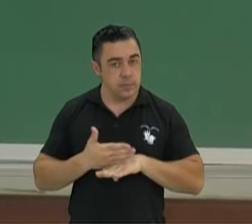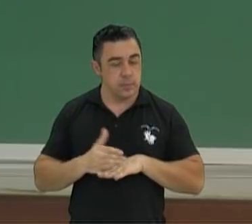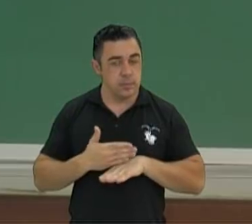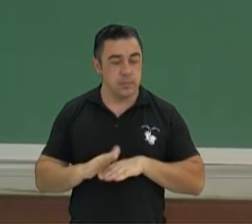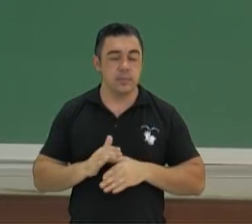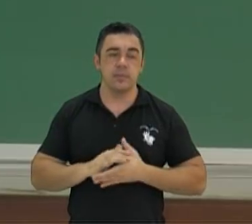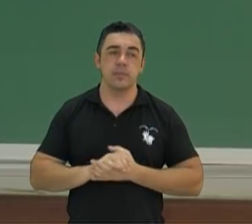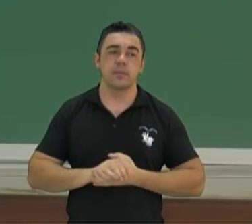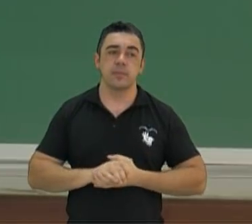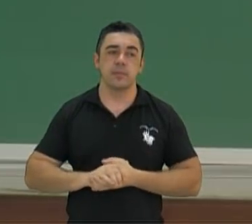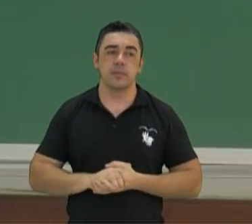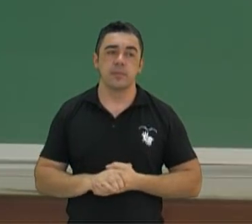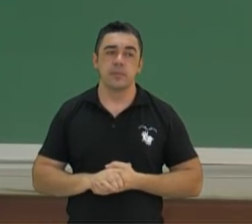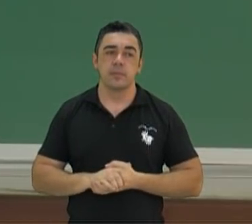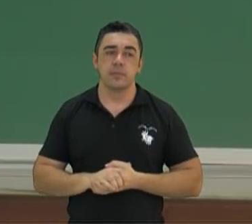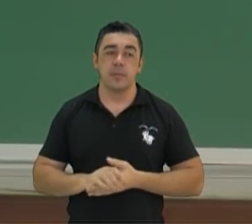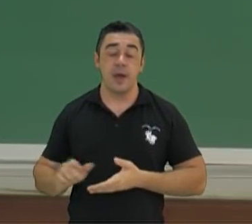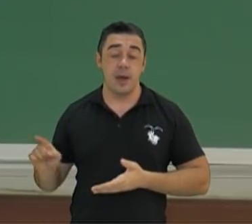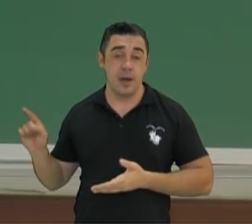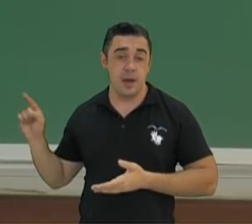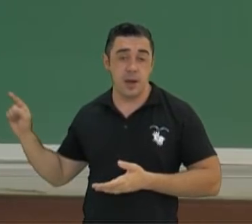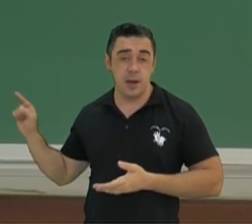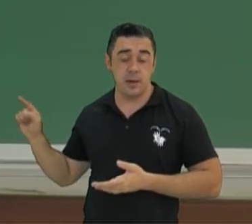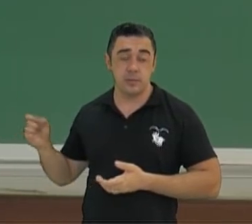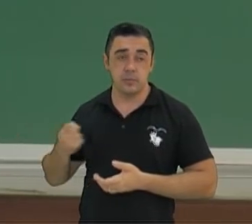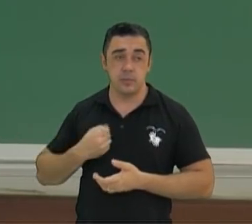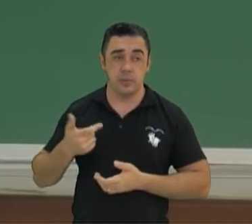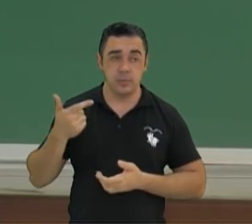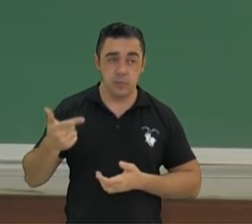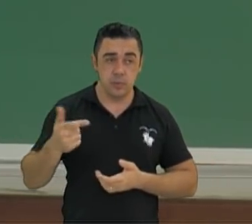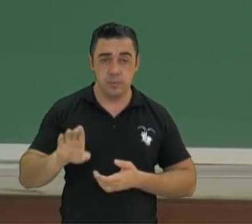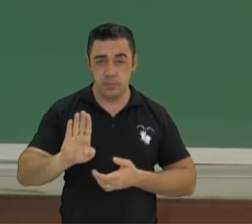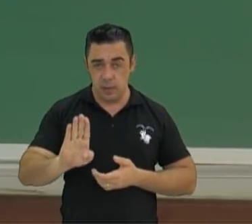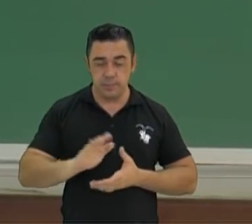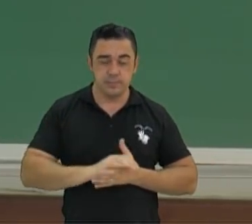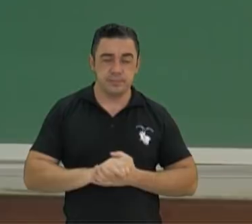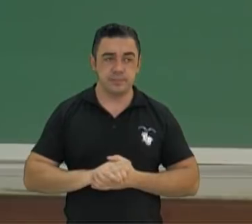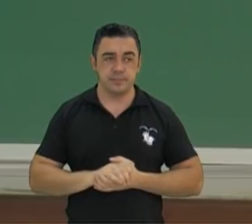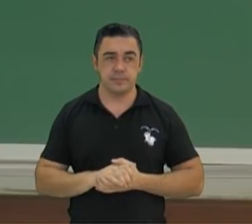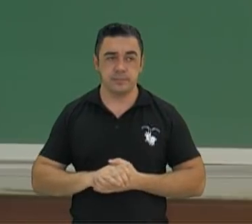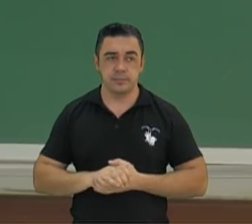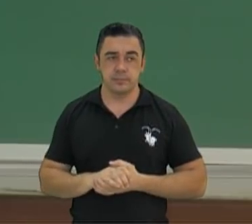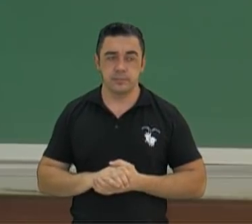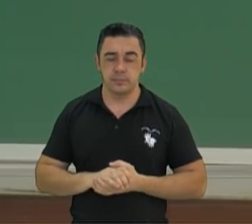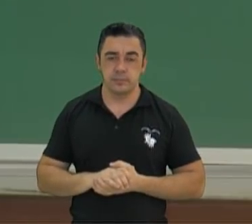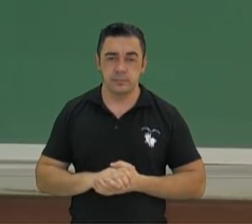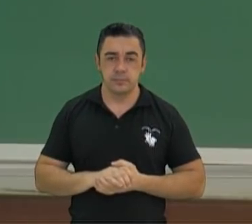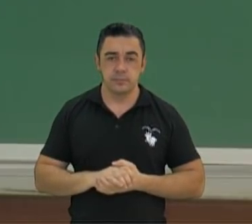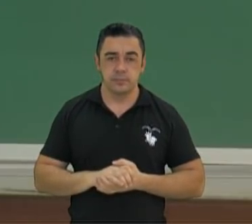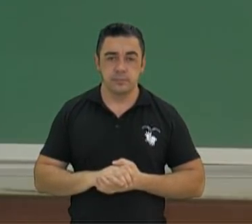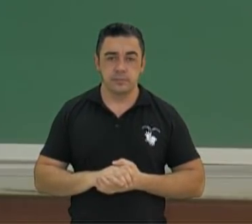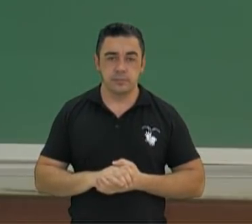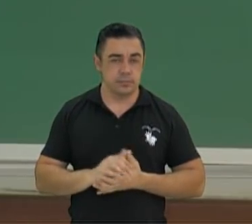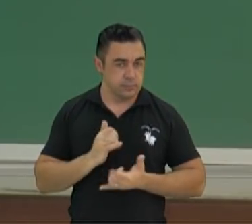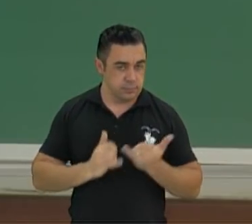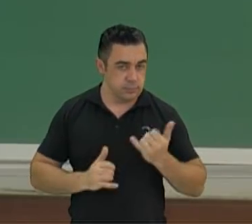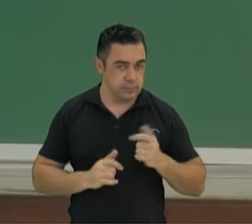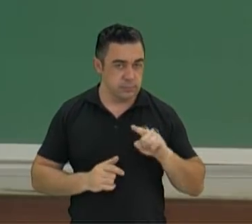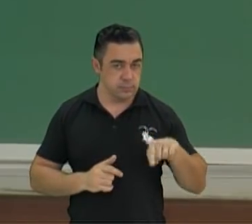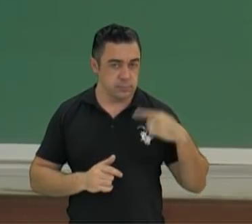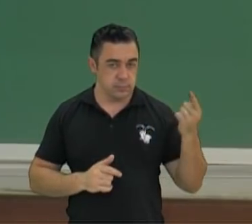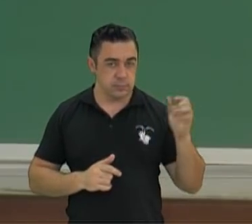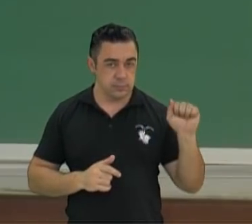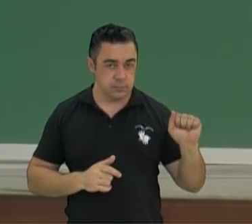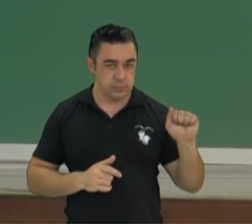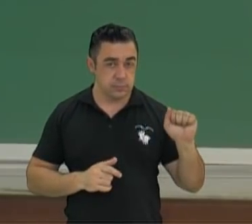pouquinho. O praticando agora, 2, que é a letra B. Olhem ali o que a prof falou, bem parecido com a letra A, só